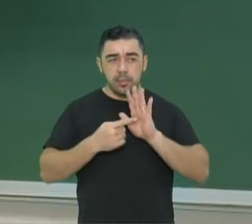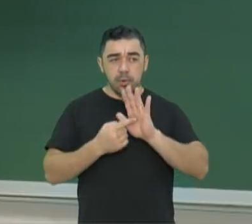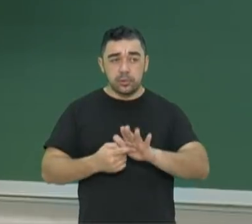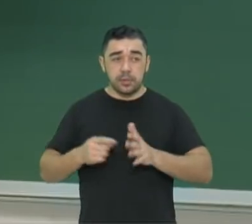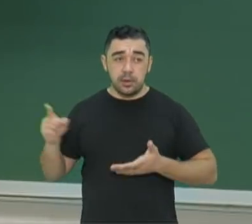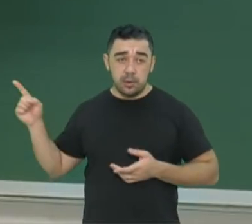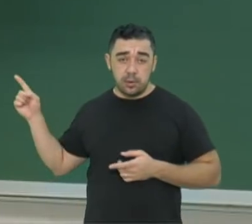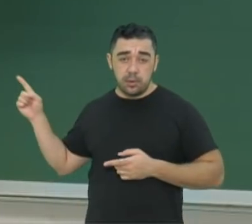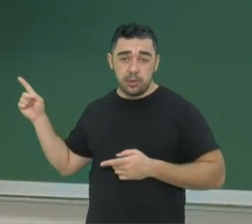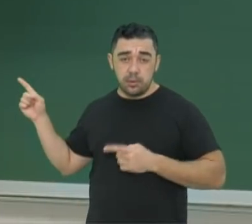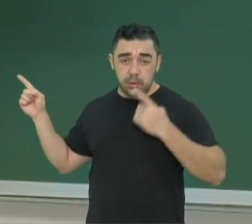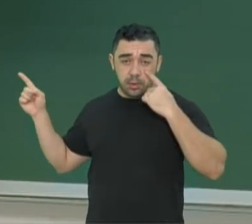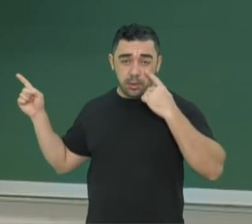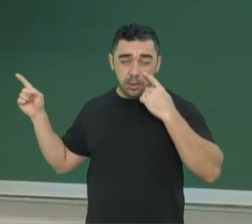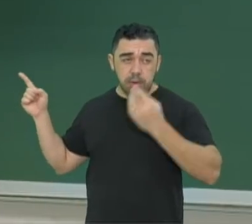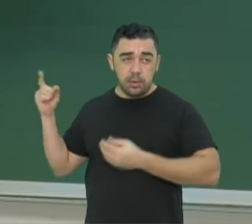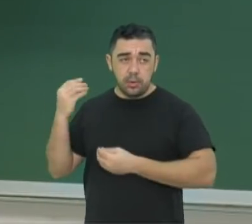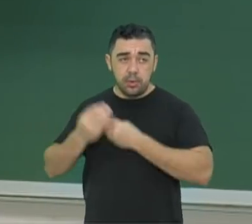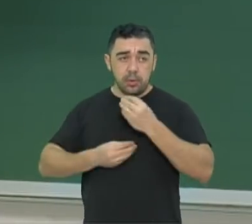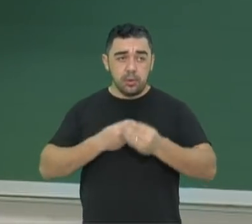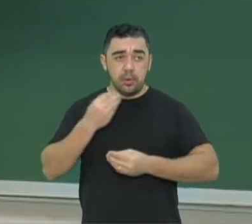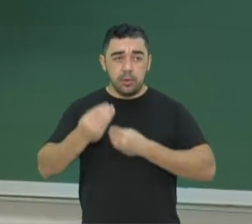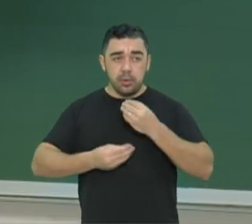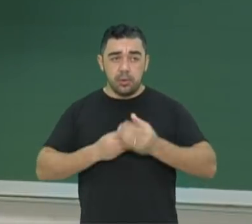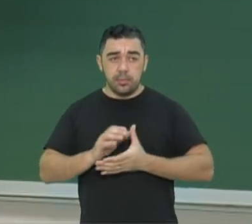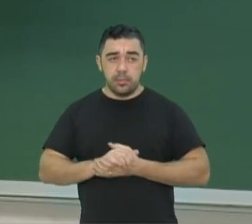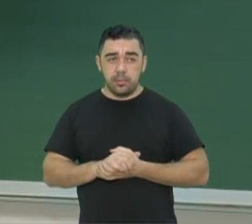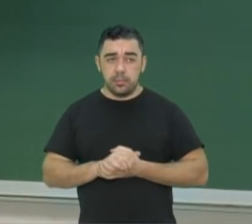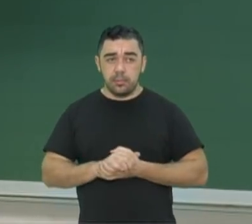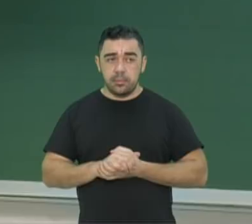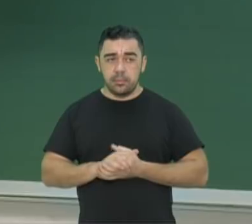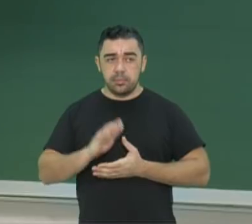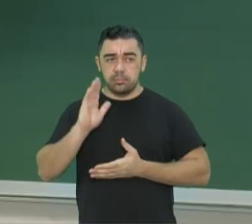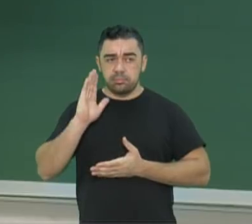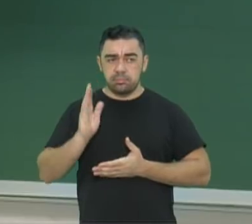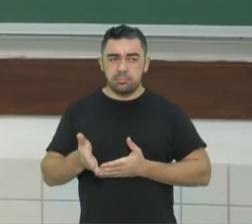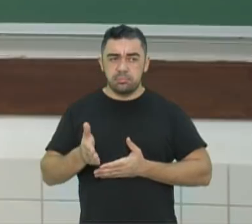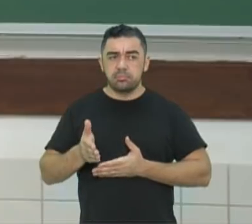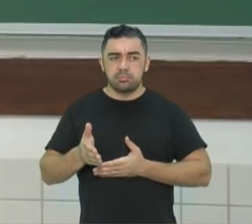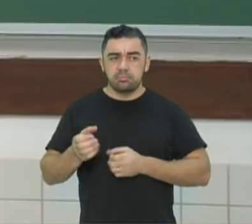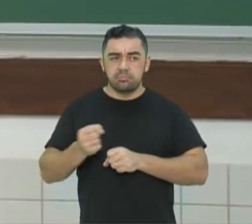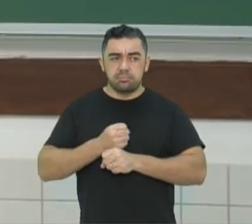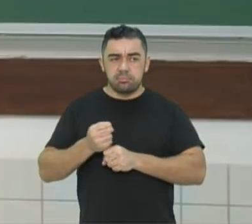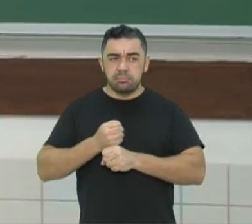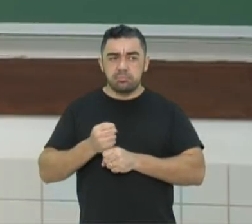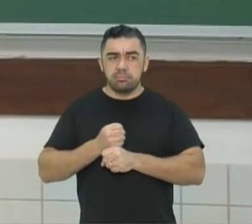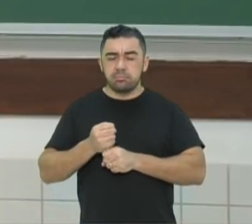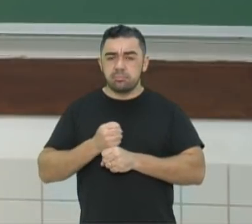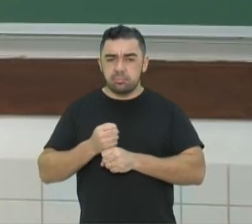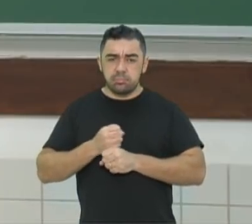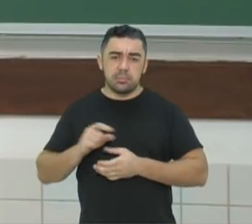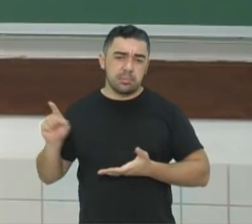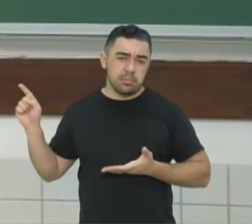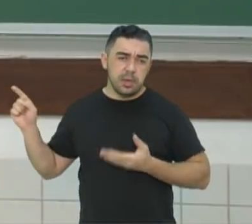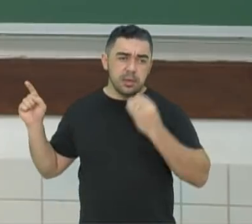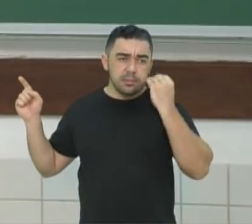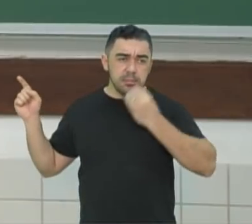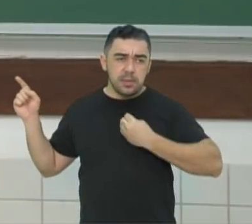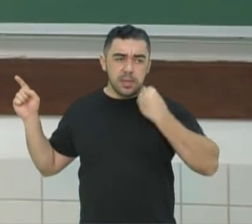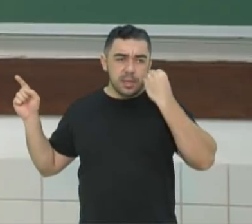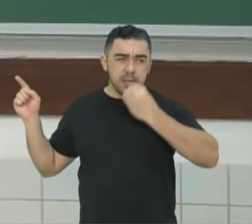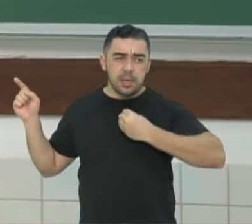até um efeito aqui produzido há já muito tempo com respeito a essas experimentações